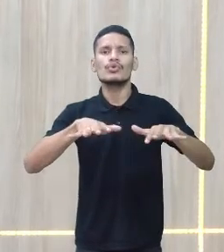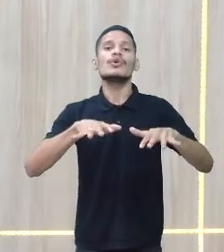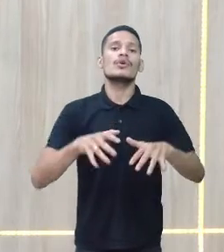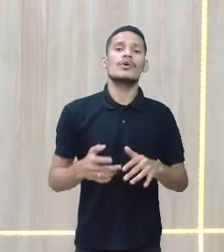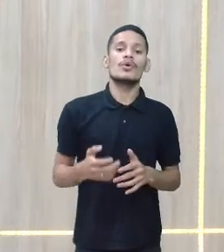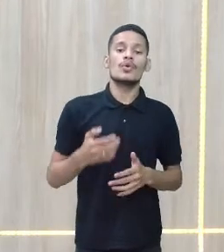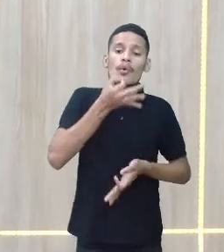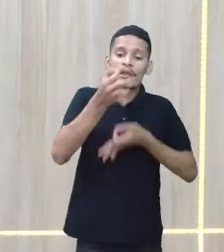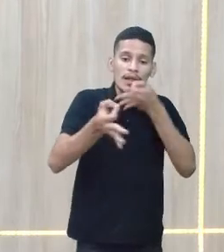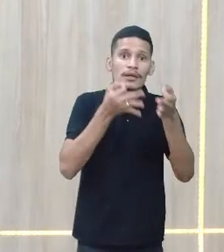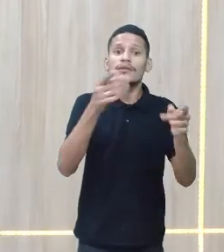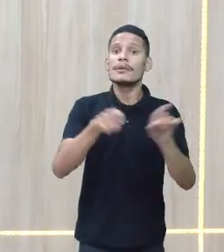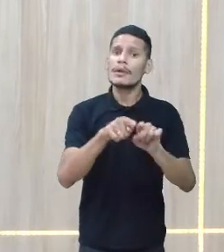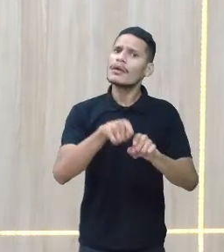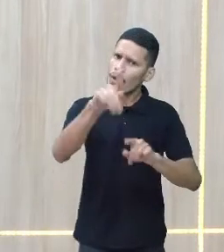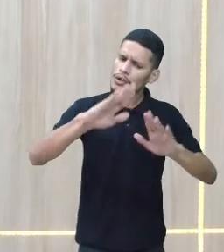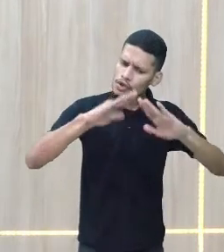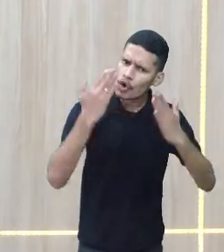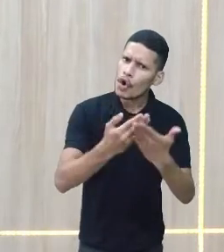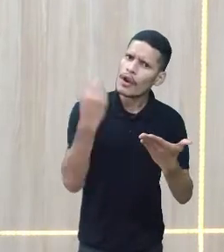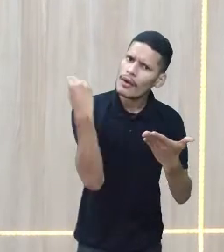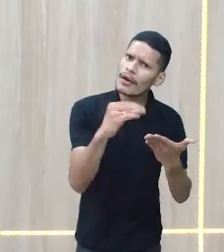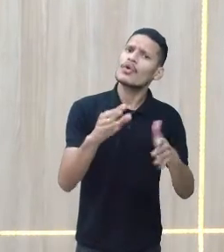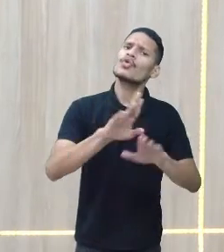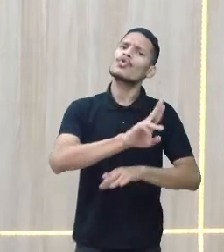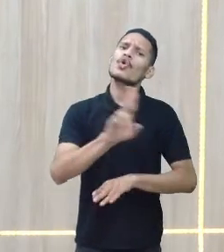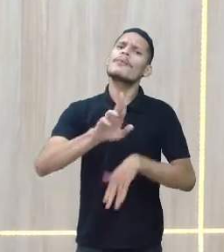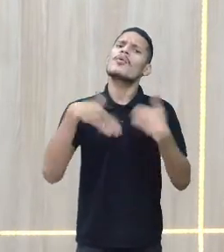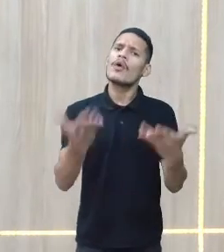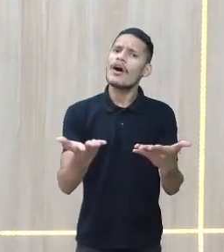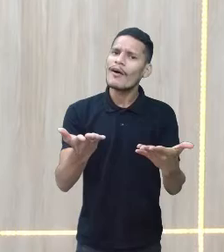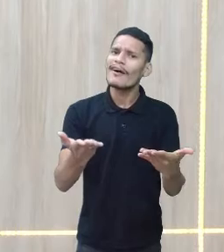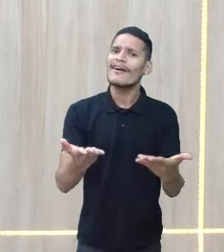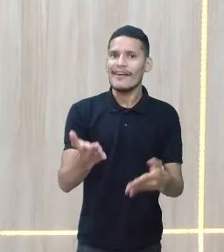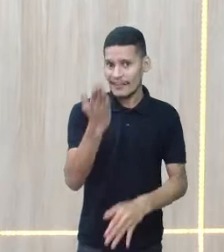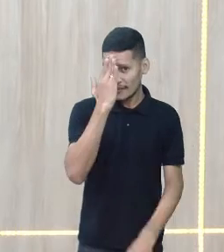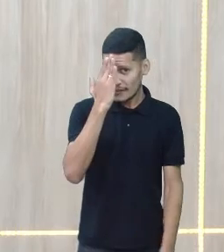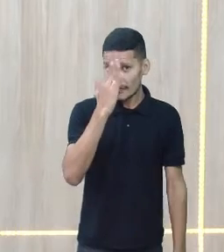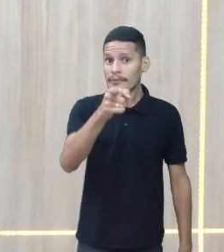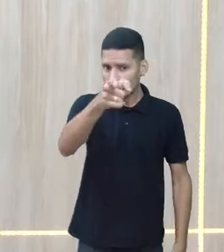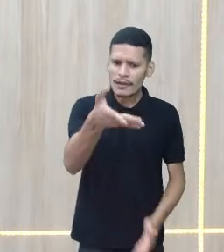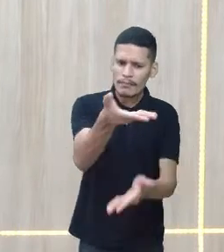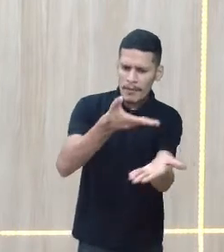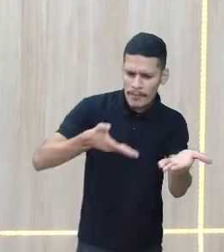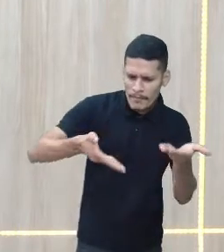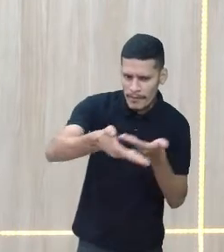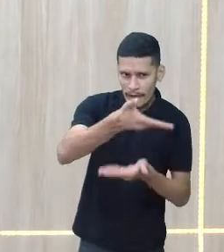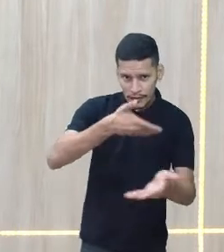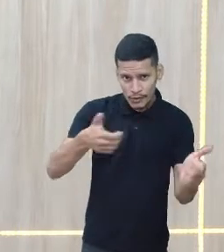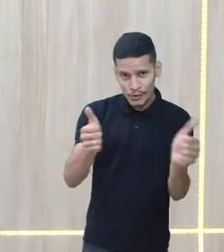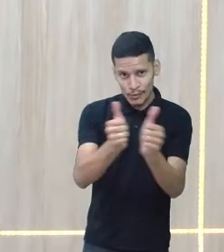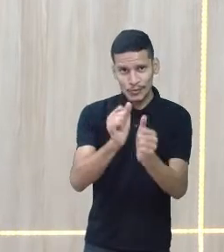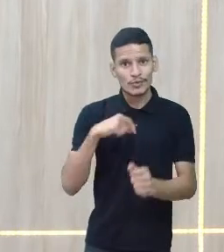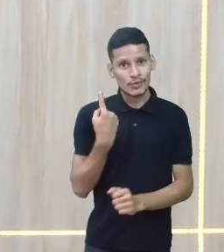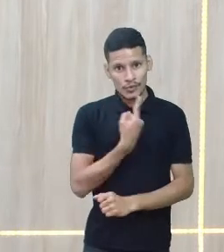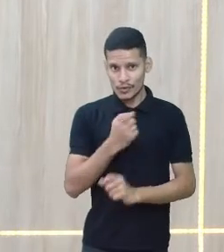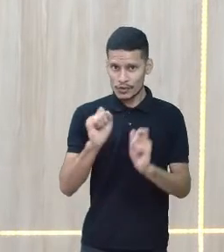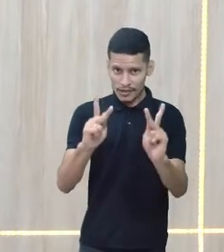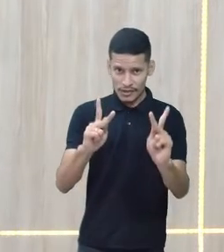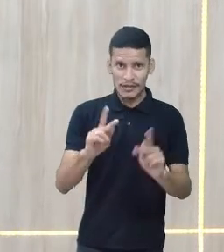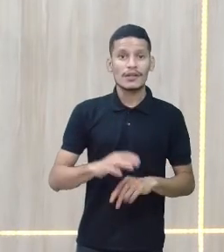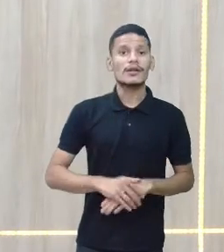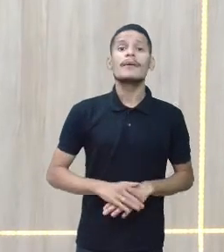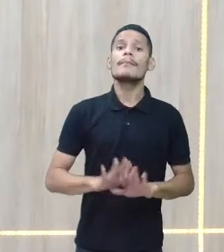Elaine, coloca o nome da tua escola, benção. Agora tu pode interagir diretamente com a gente aqui,